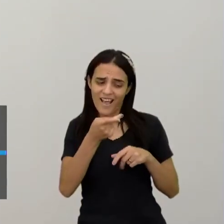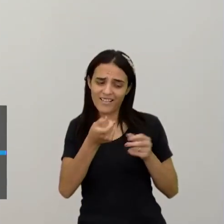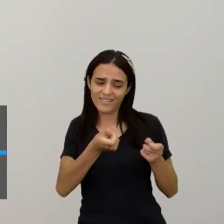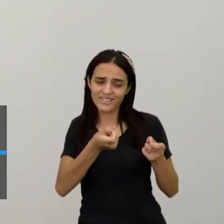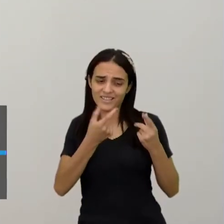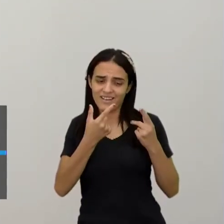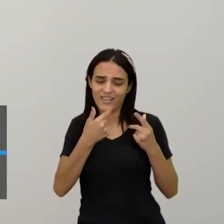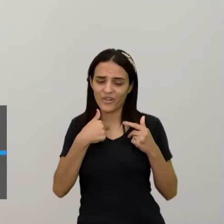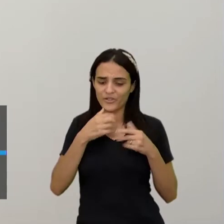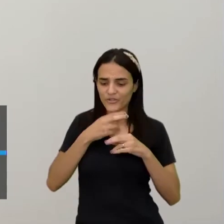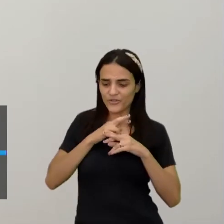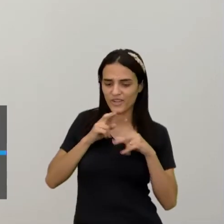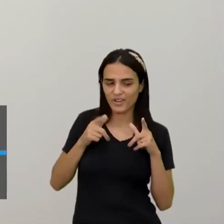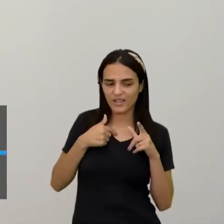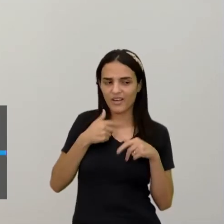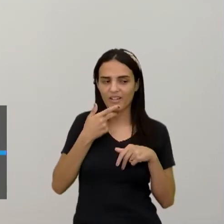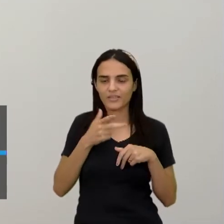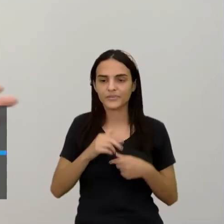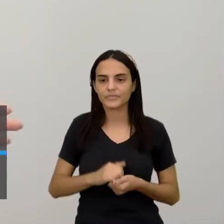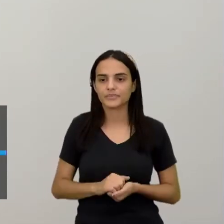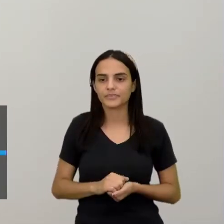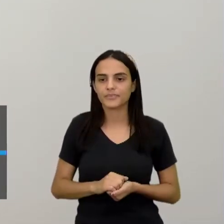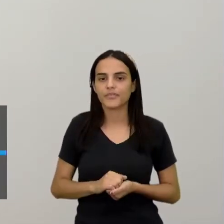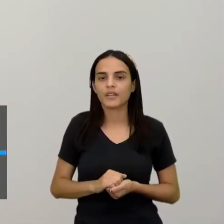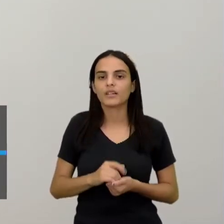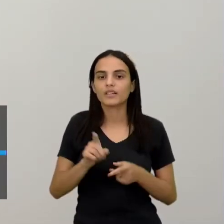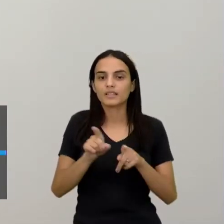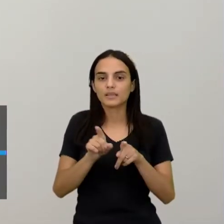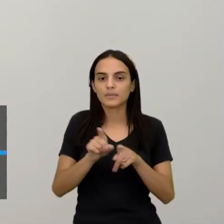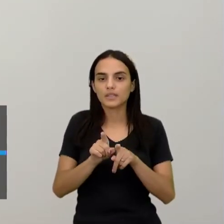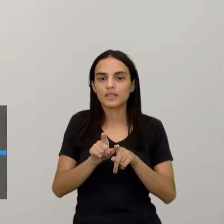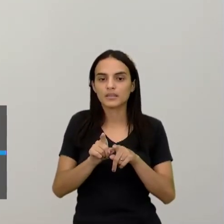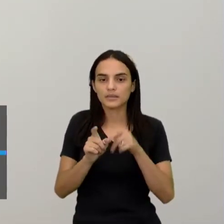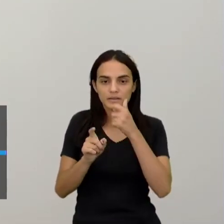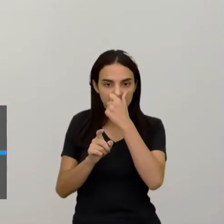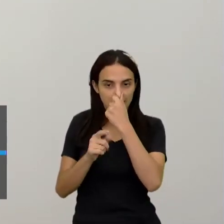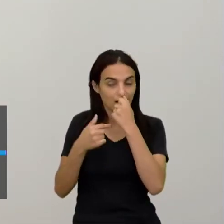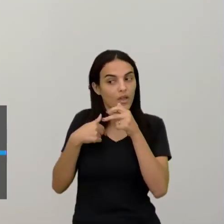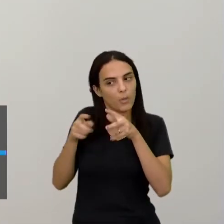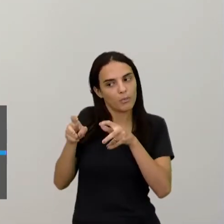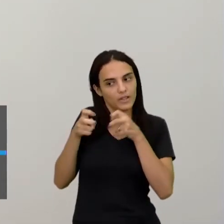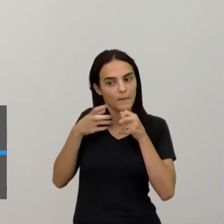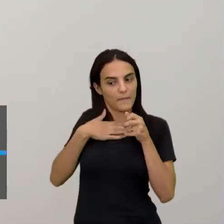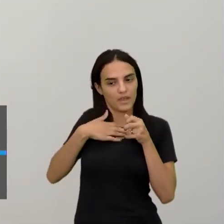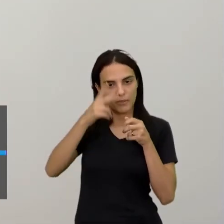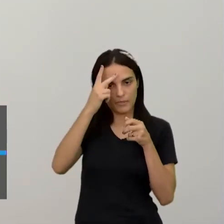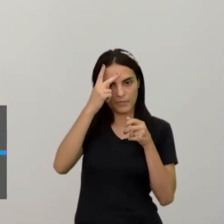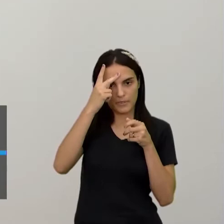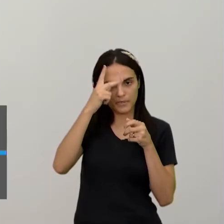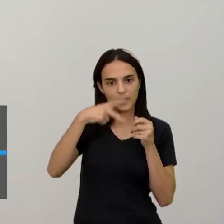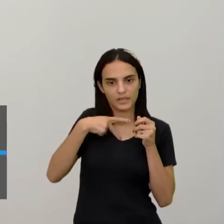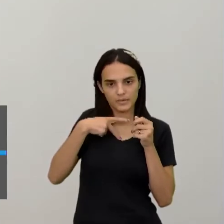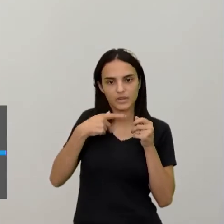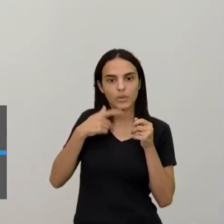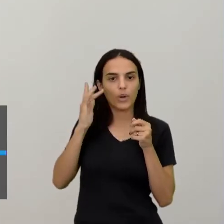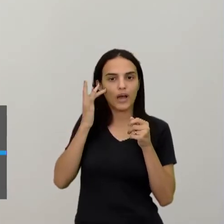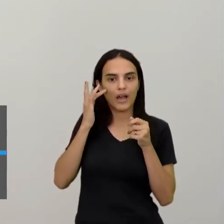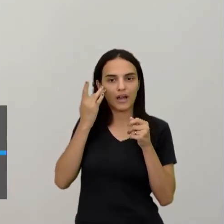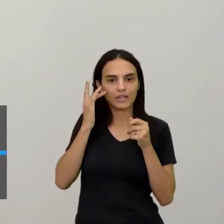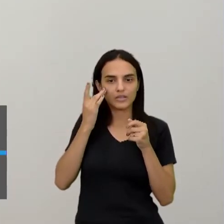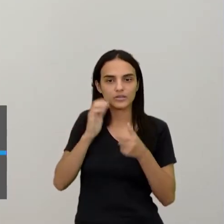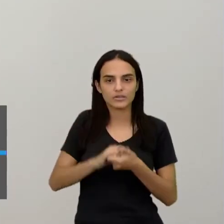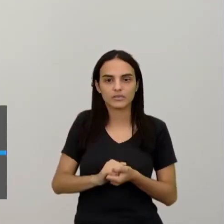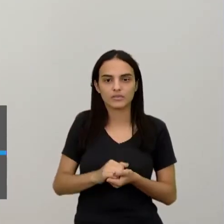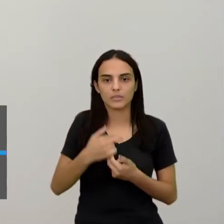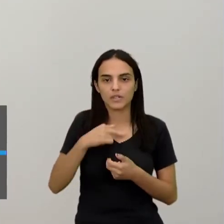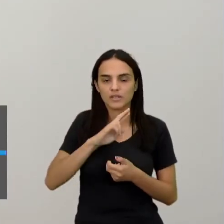puxando muito, né. Eu já percebo que o carioca talvez não... É uma impressão minha, tá, gente? É do senso comum aqui o que eu acho, né? É porque é